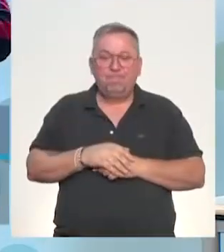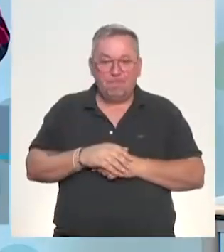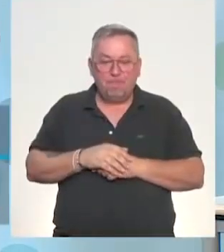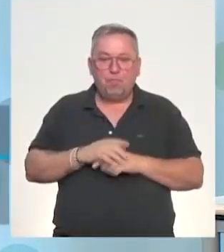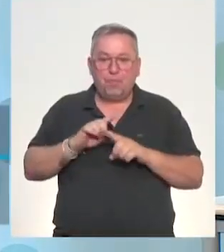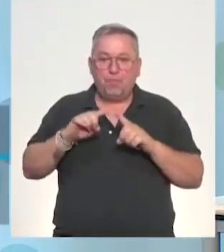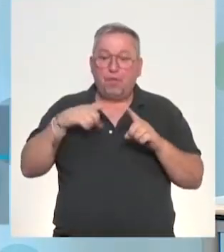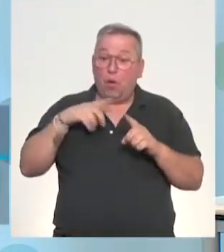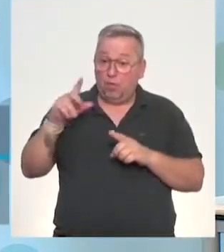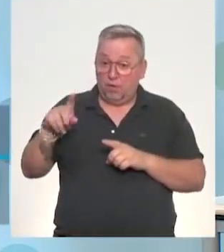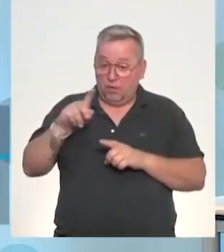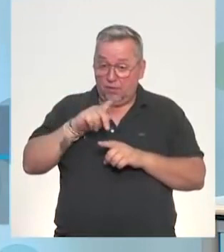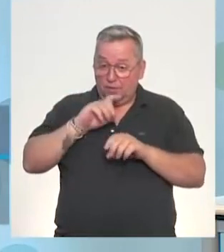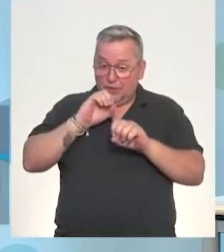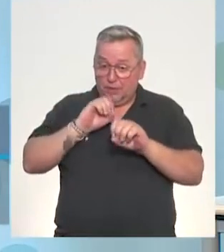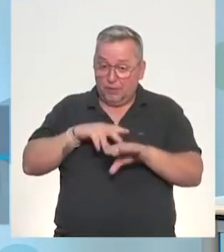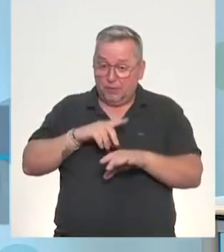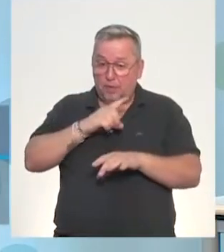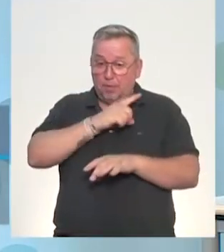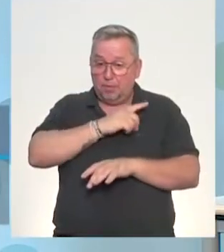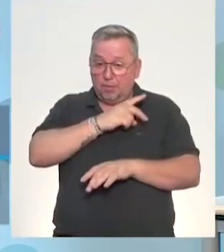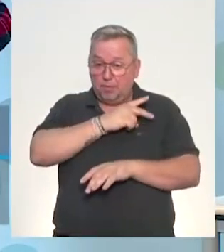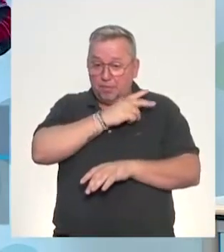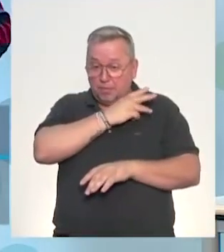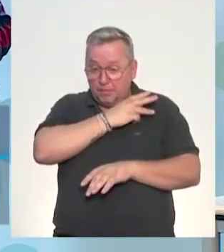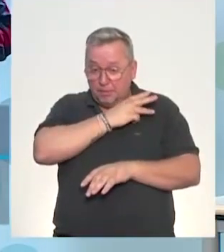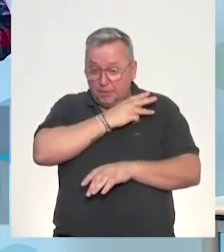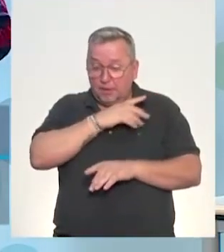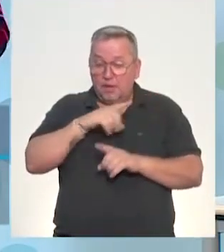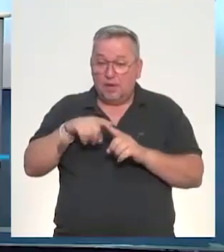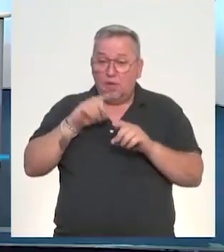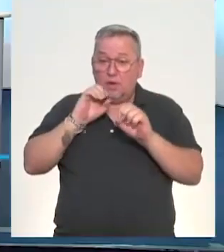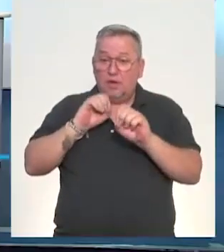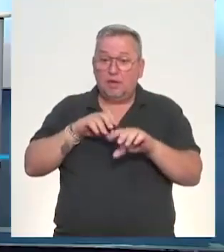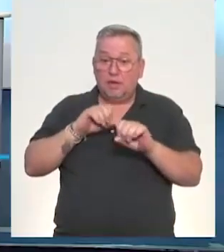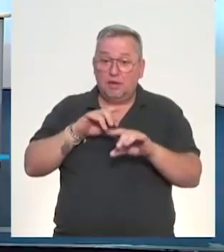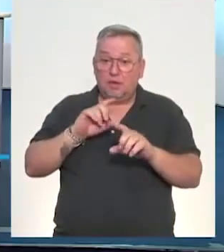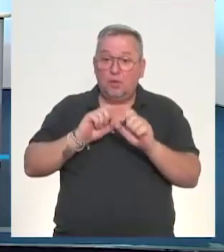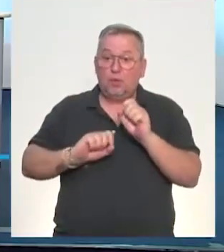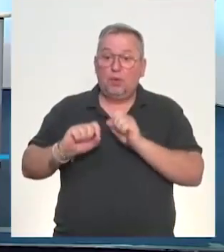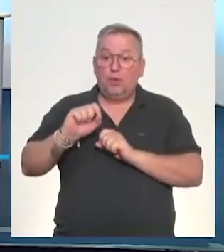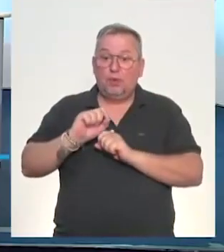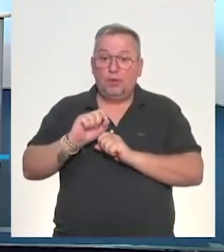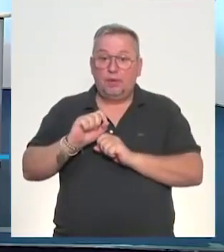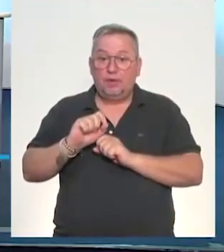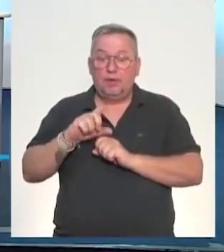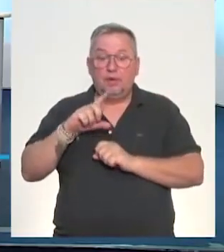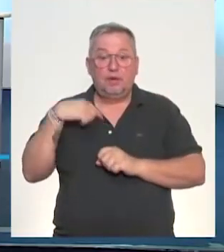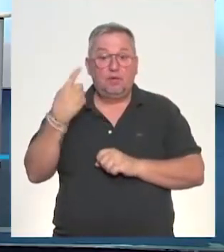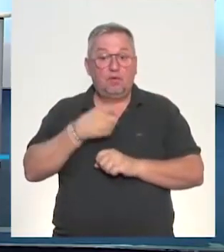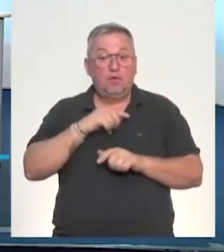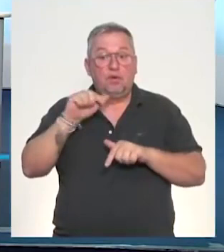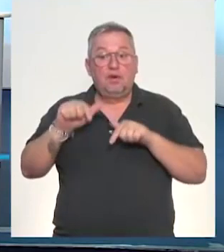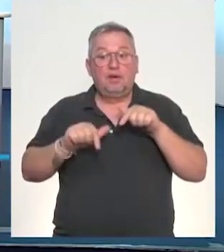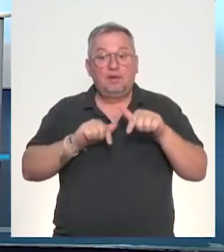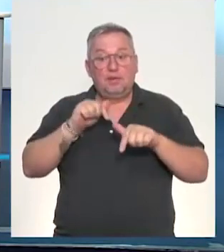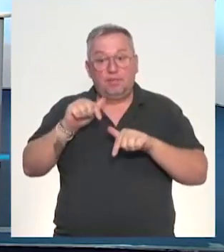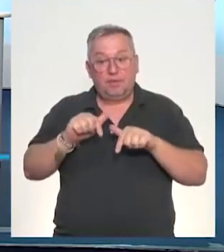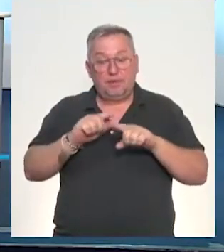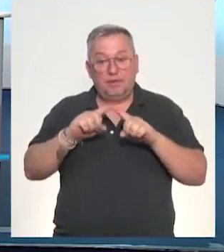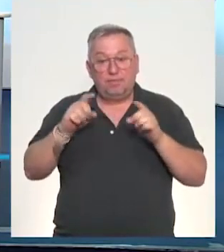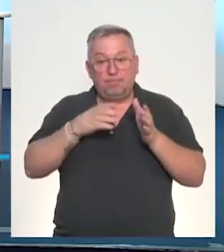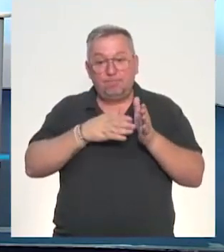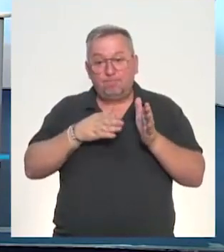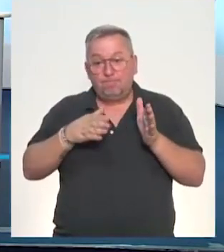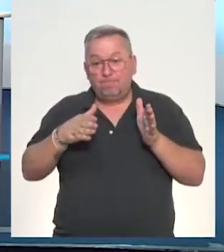aí, principalmente no ensino médio, estava comentando lá na sala dos professores, essa questão, né, que a gente trabalha muito a